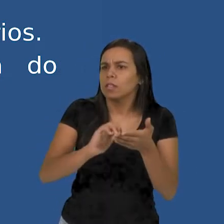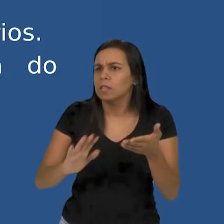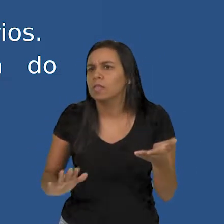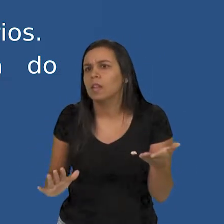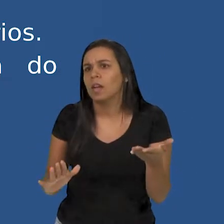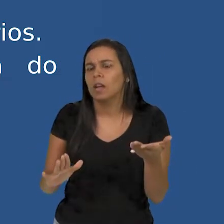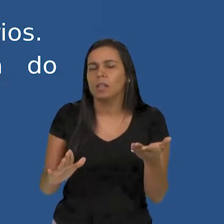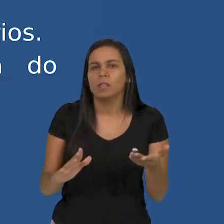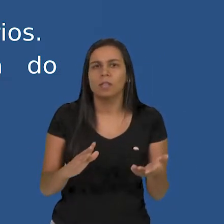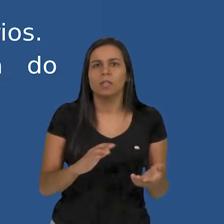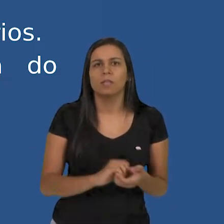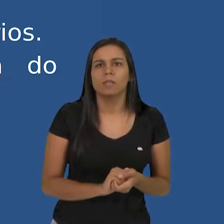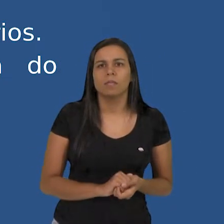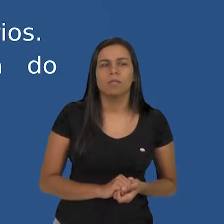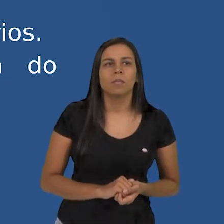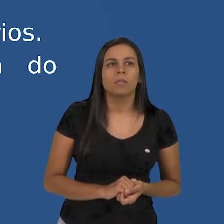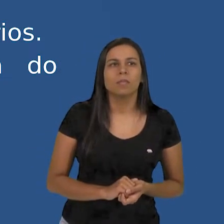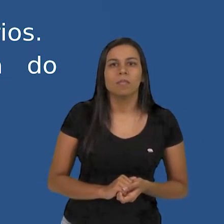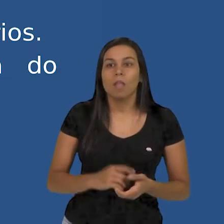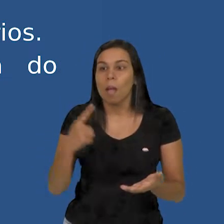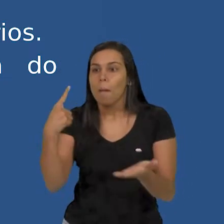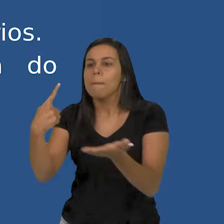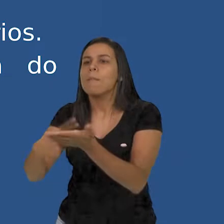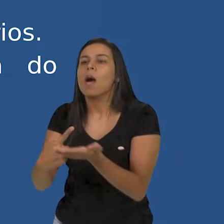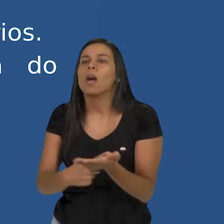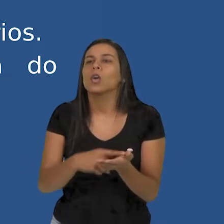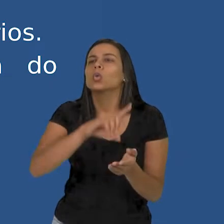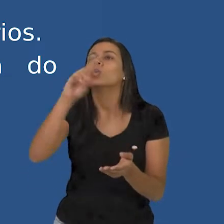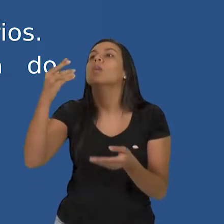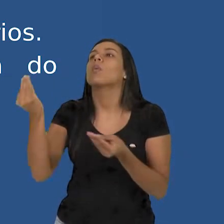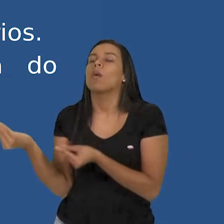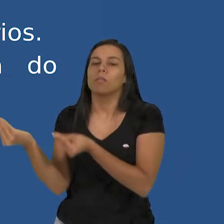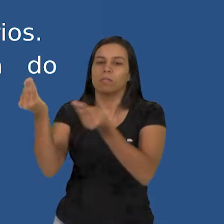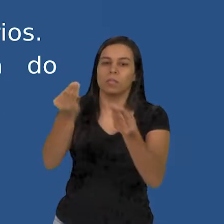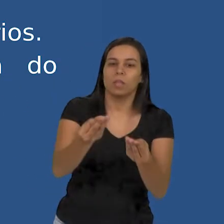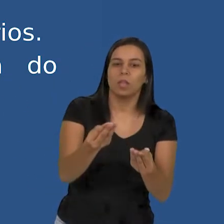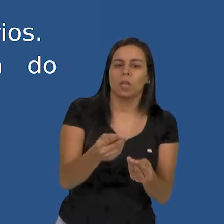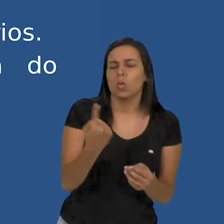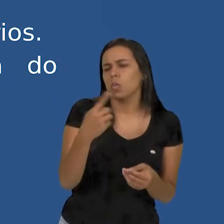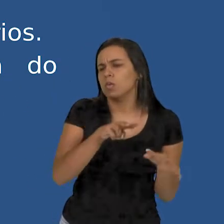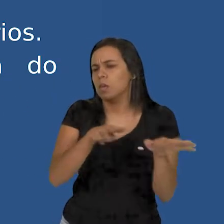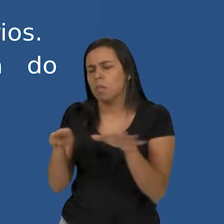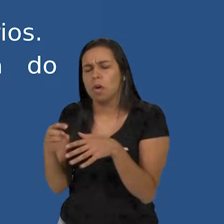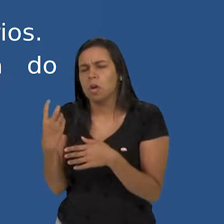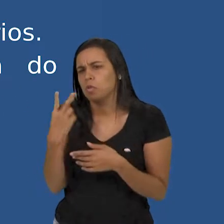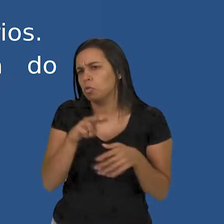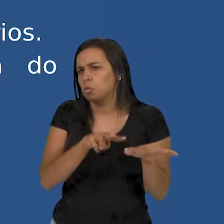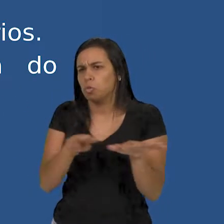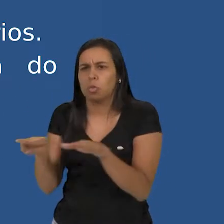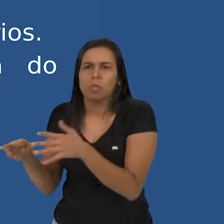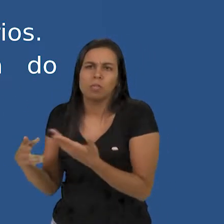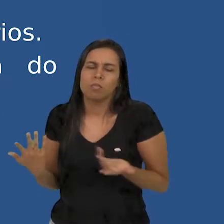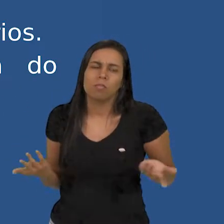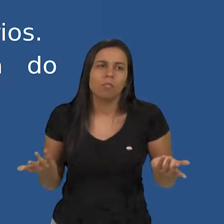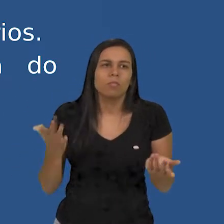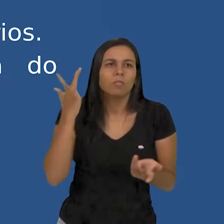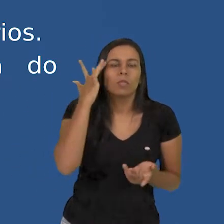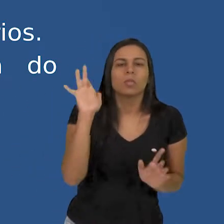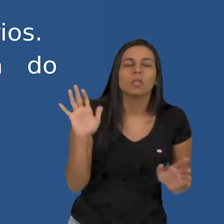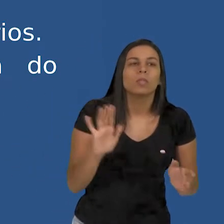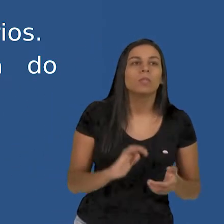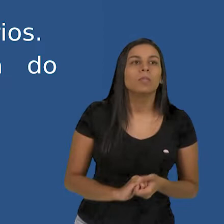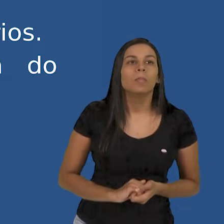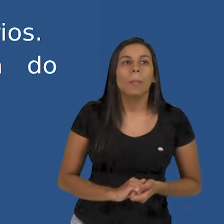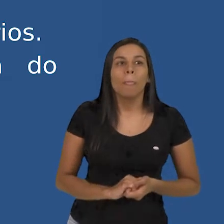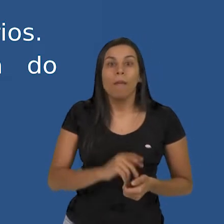E marquem uma data para que as mesas sejam entregues para a correção. Uma semana, duas, não sei. No caso da cena da charge, as